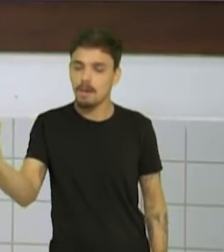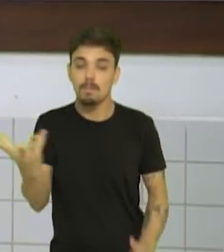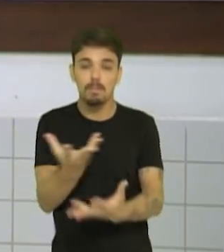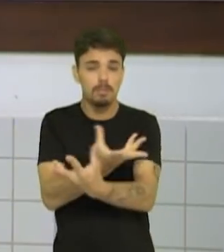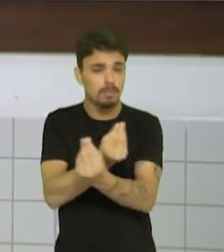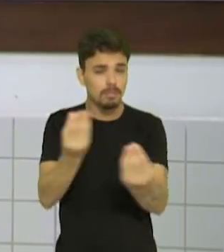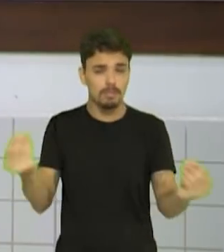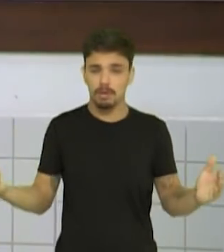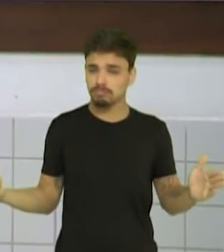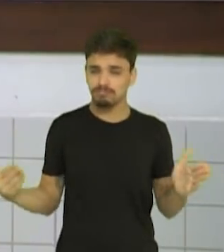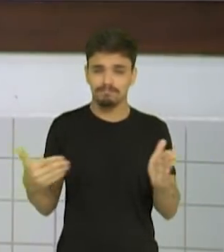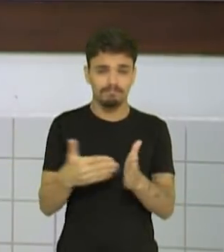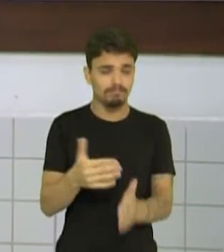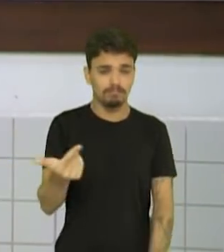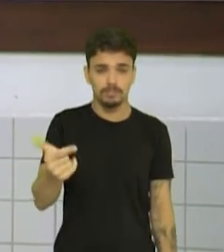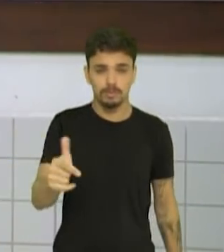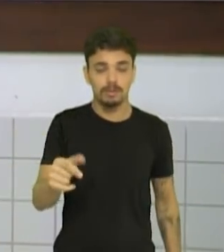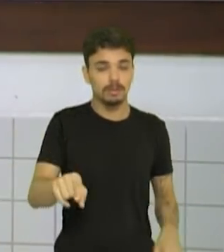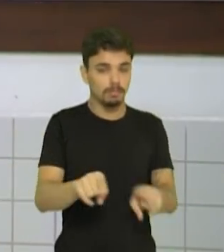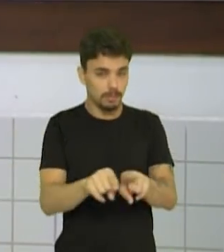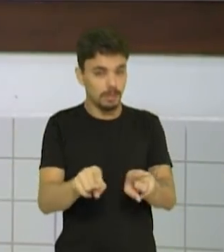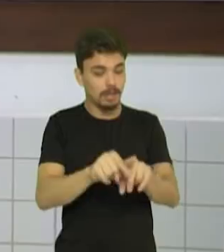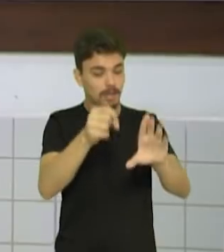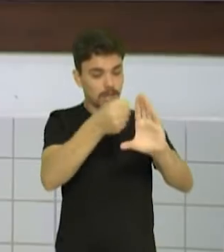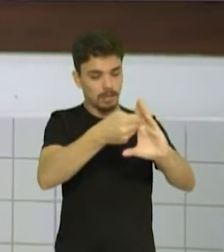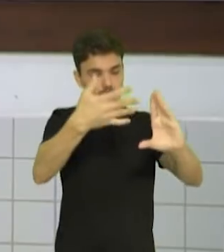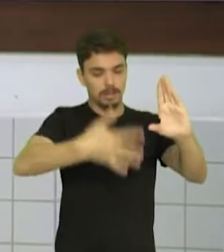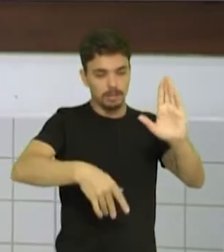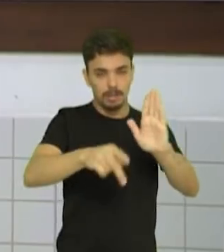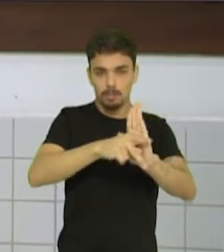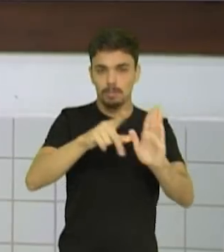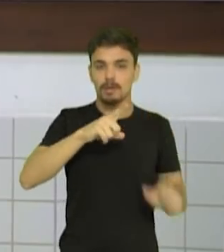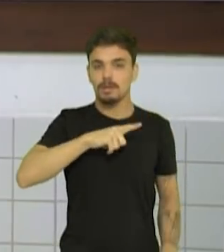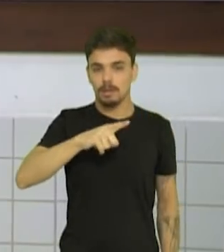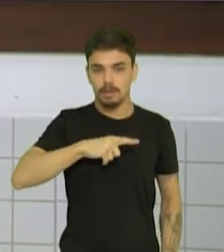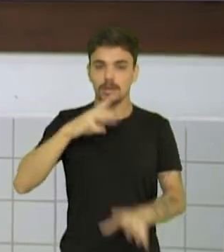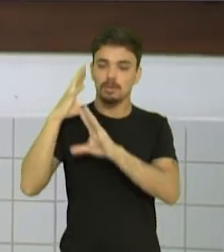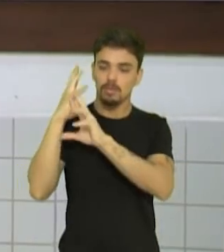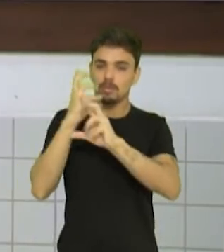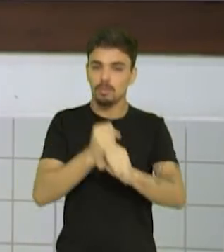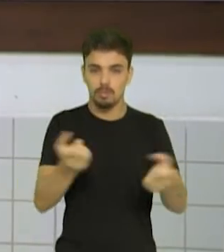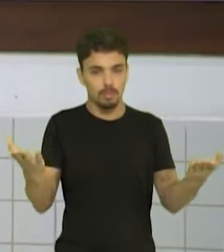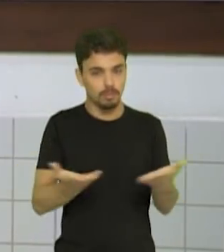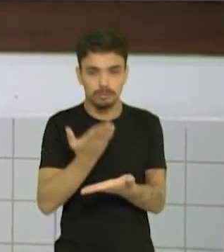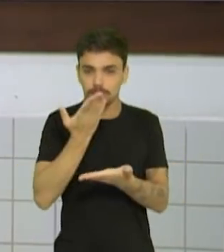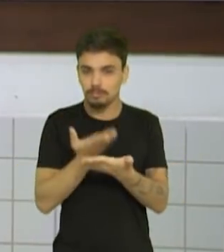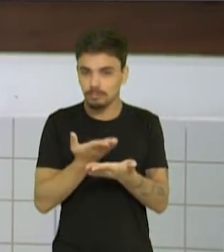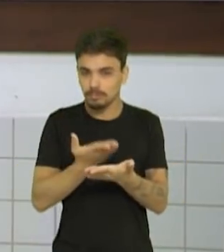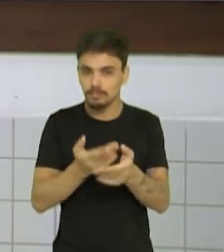uma característica e a gente vai estudá-las ou vai revê-las na aula de hoje, tá bom?